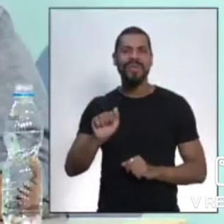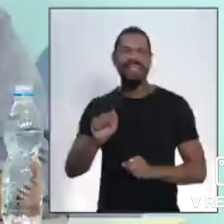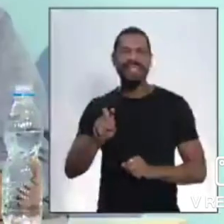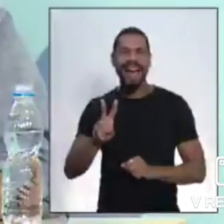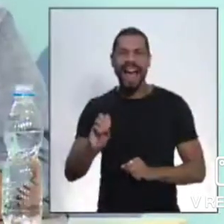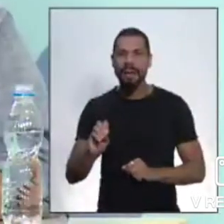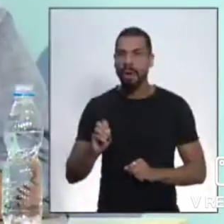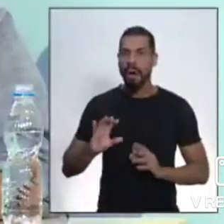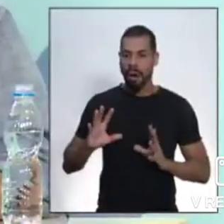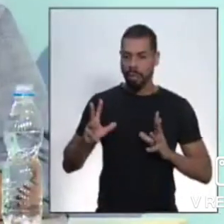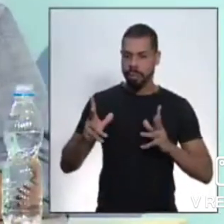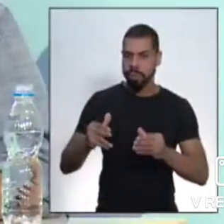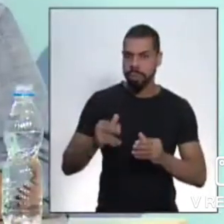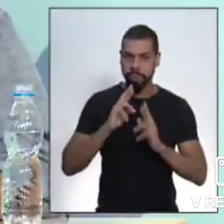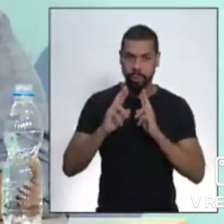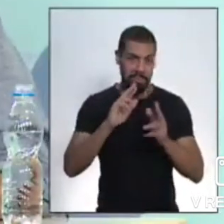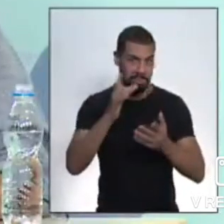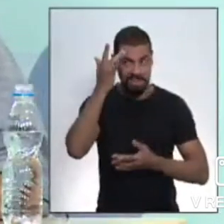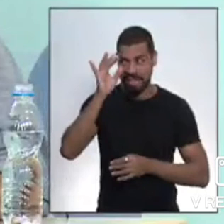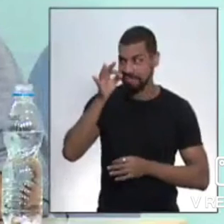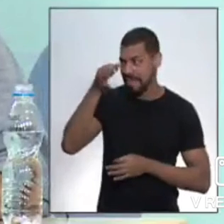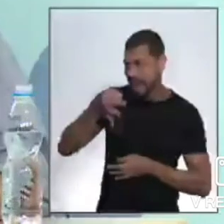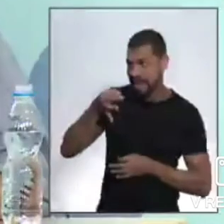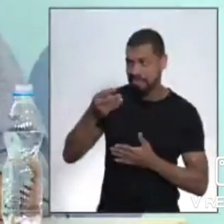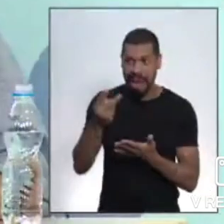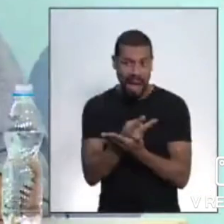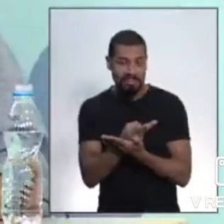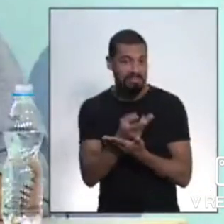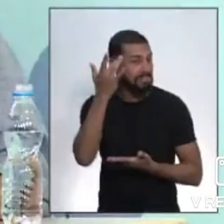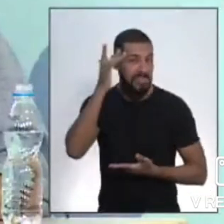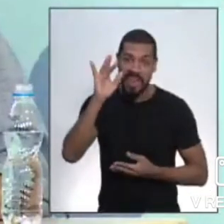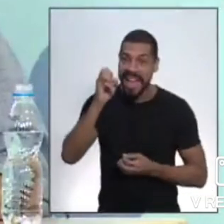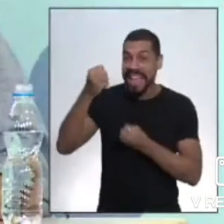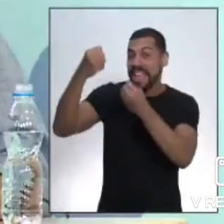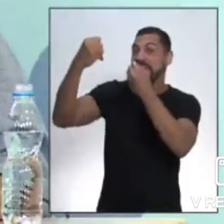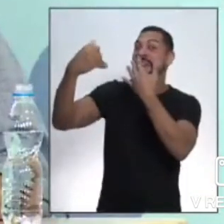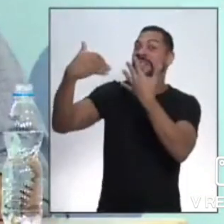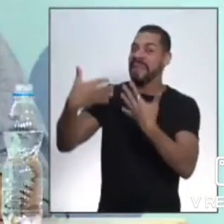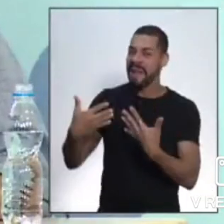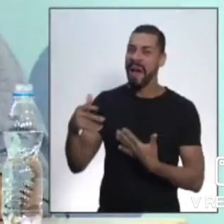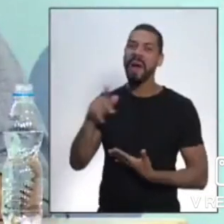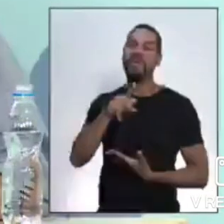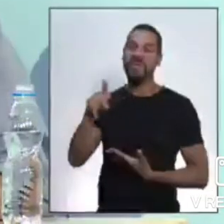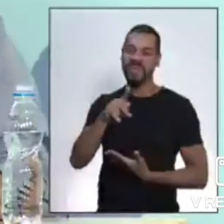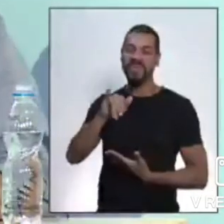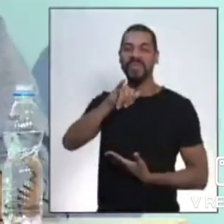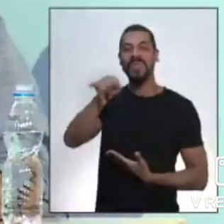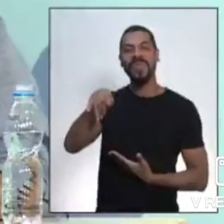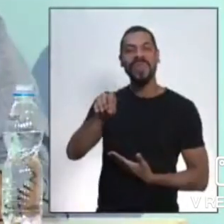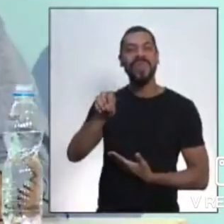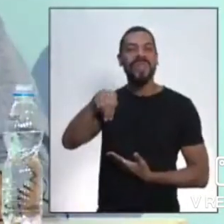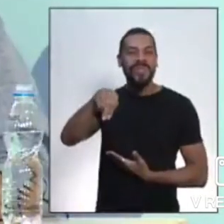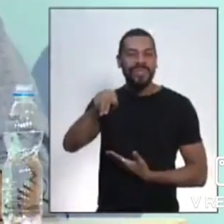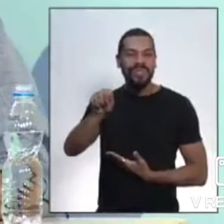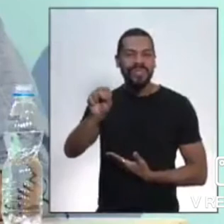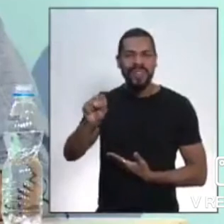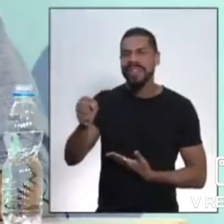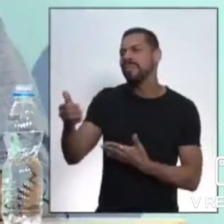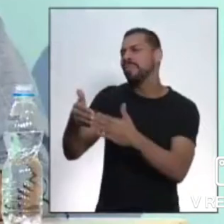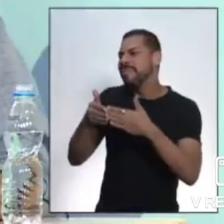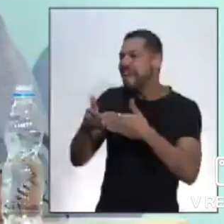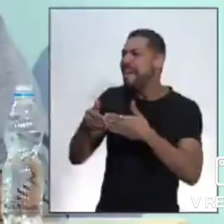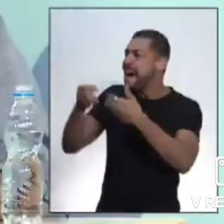eu não sei se o resultado está certo ou não. Quem vai explicar isso daqui vai ser o professor Jonas. Jonas, por favor, vamos